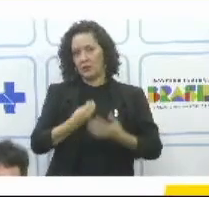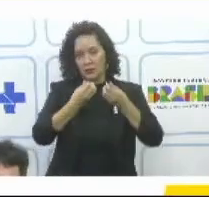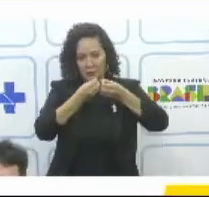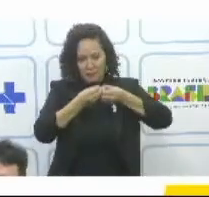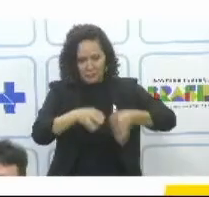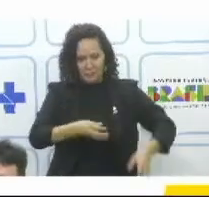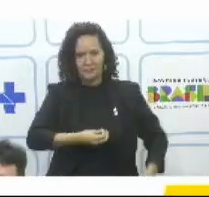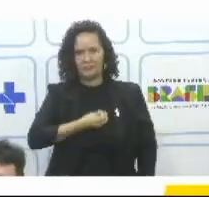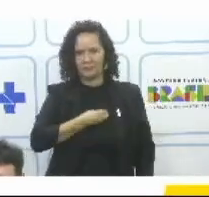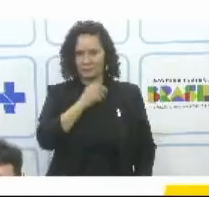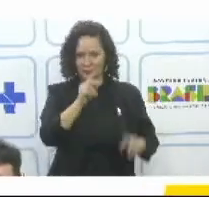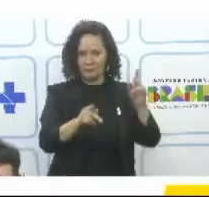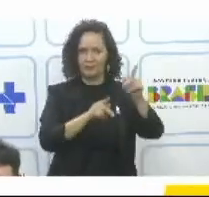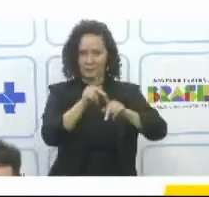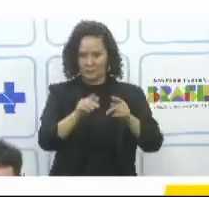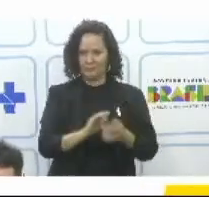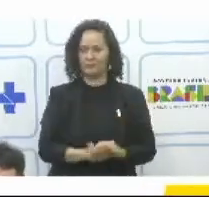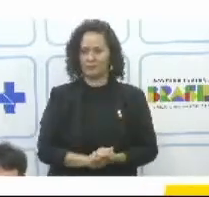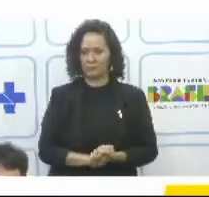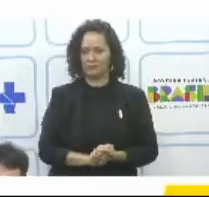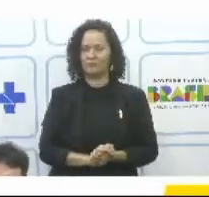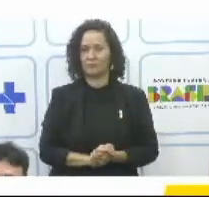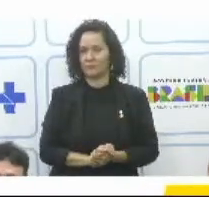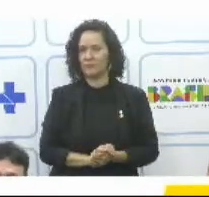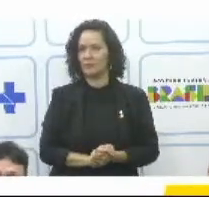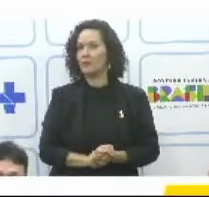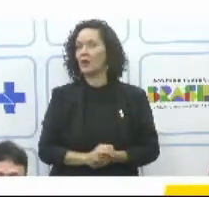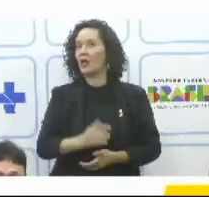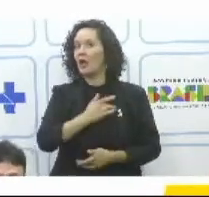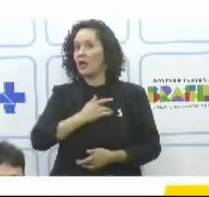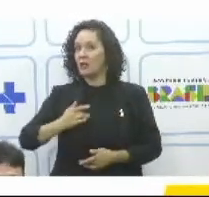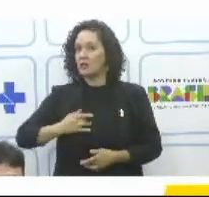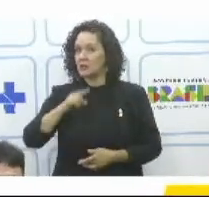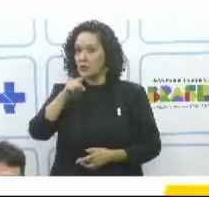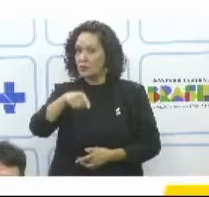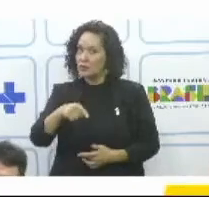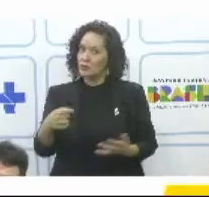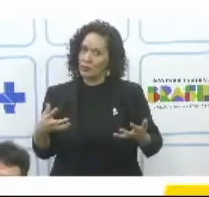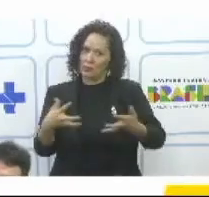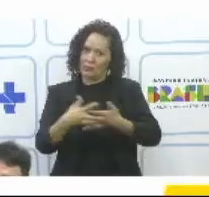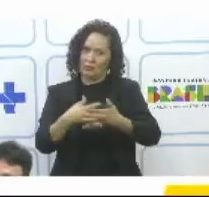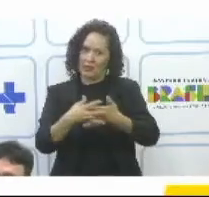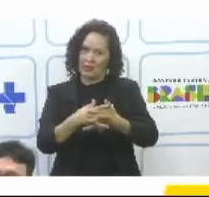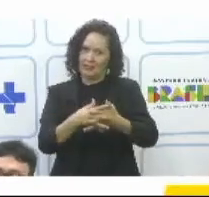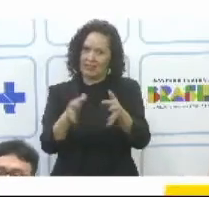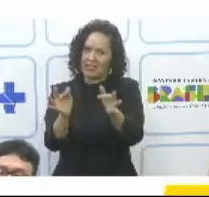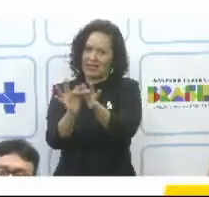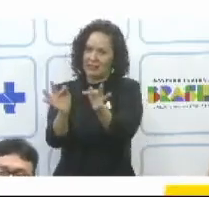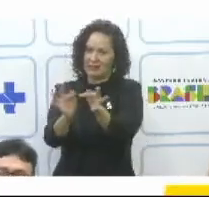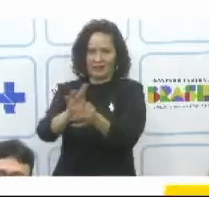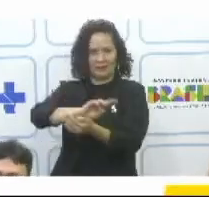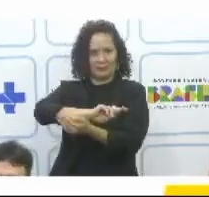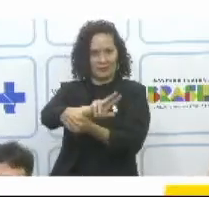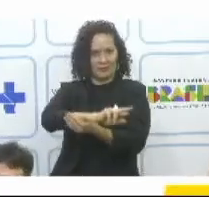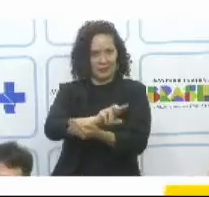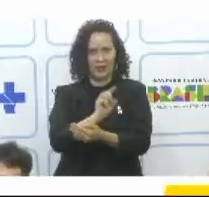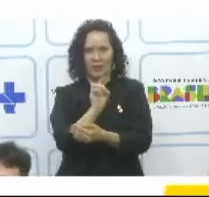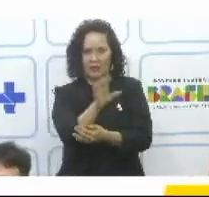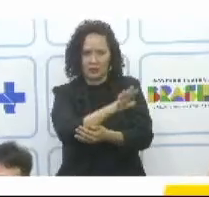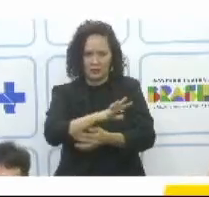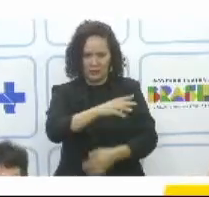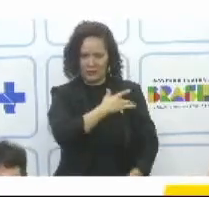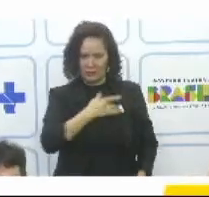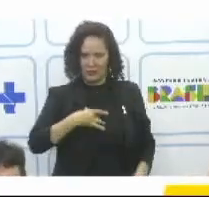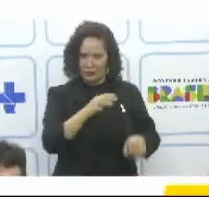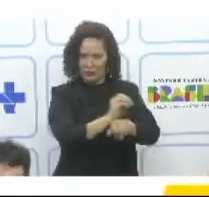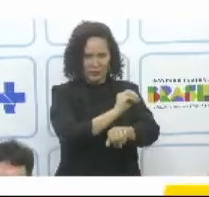vida da população. Então, lembrando que a saúde é algo complexo, né, que não depende somente das ações no setor